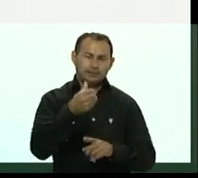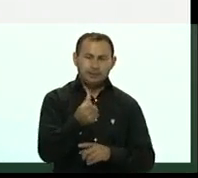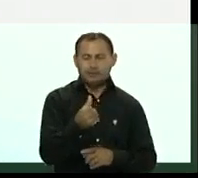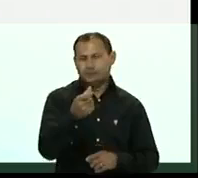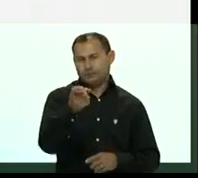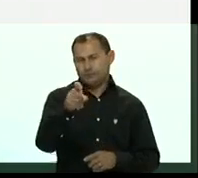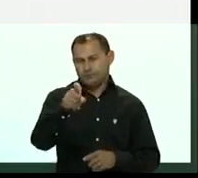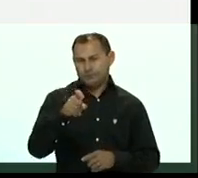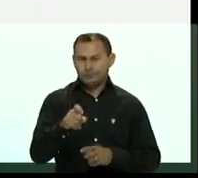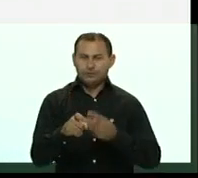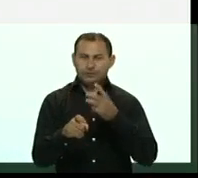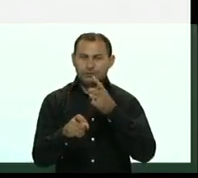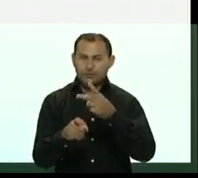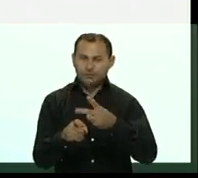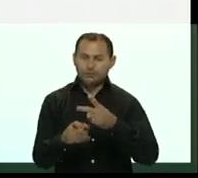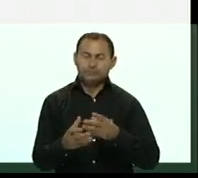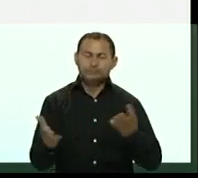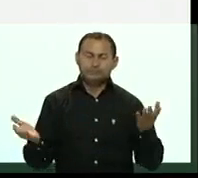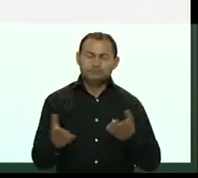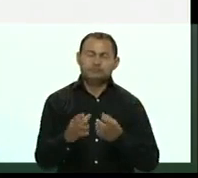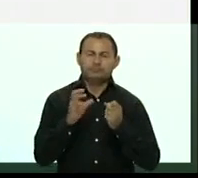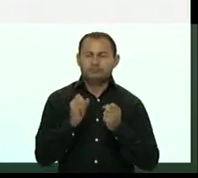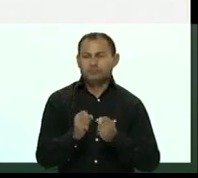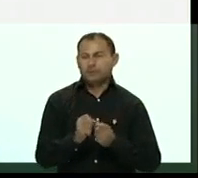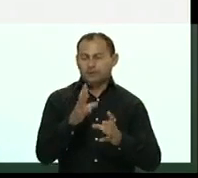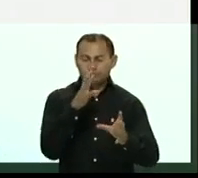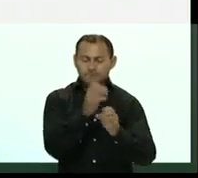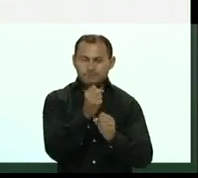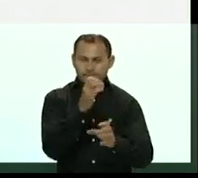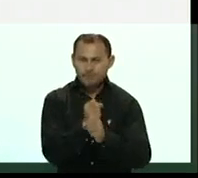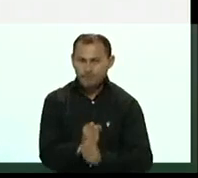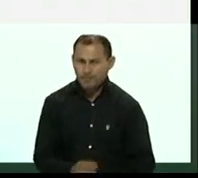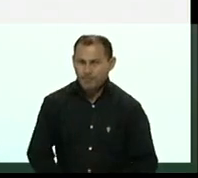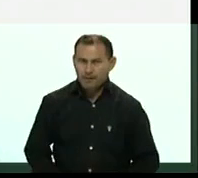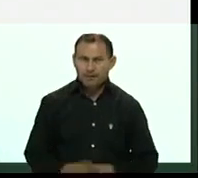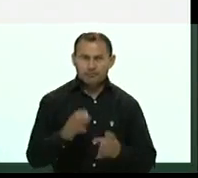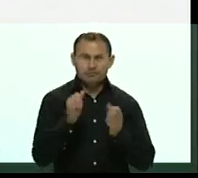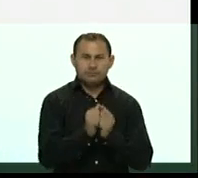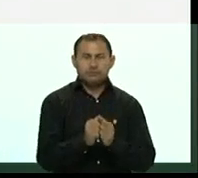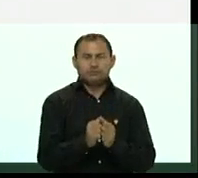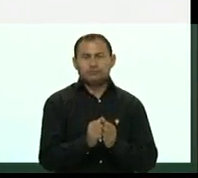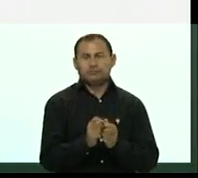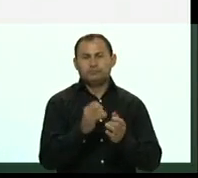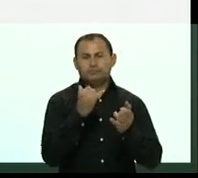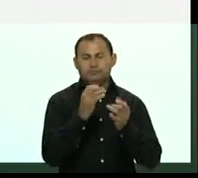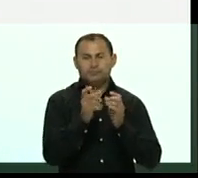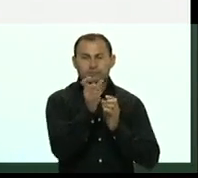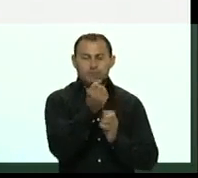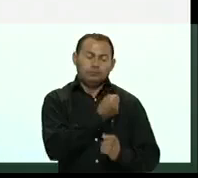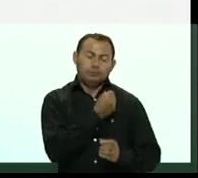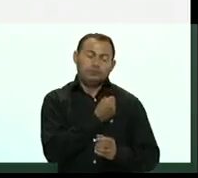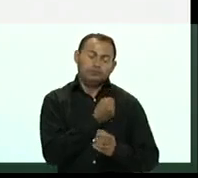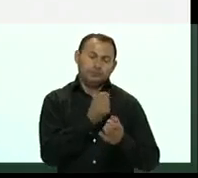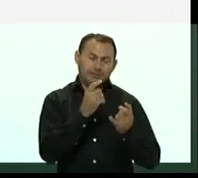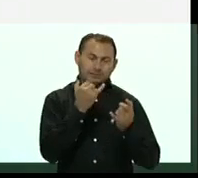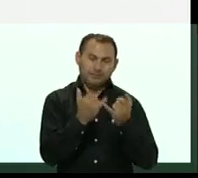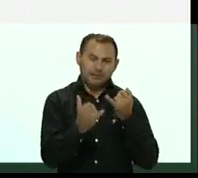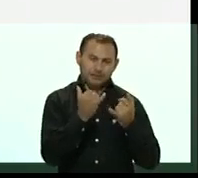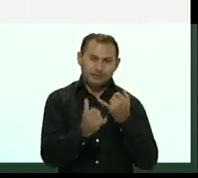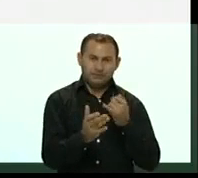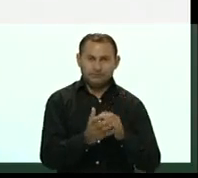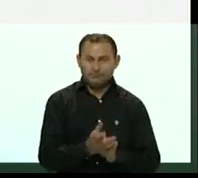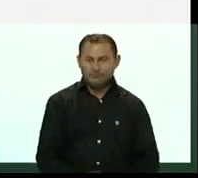6x ao quadrado. Então, agora nós podemos somar, né, fazer as operações com os termos semelhantes. Então, quando a gente